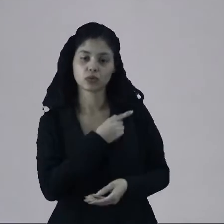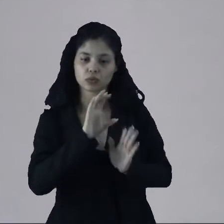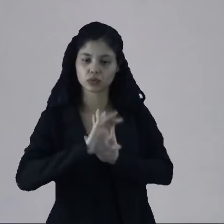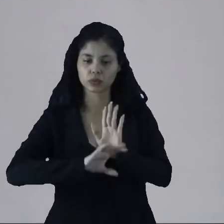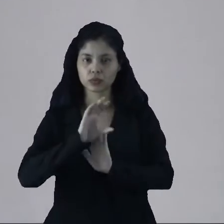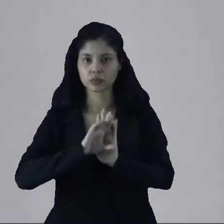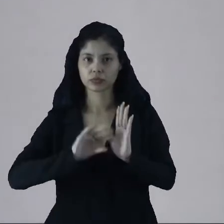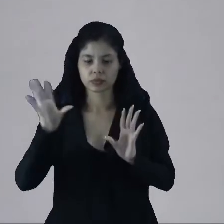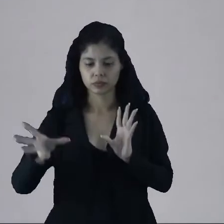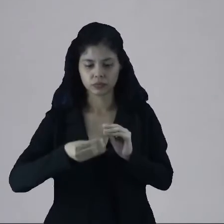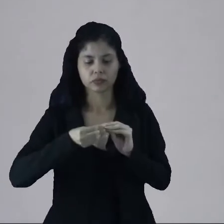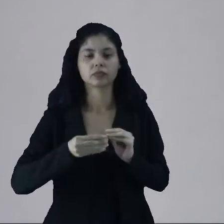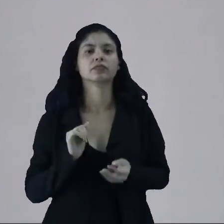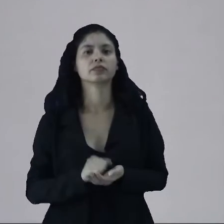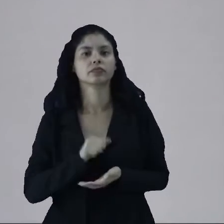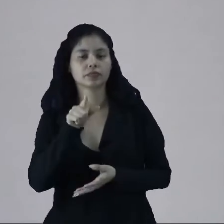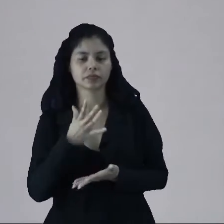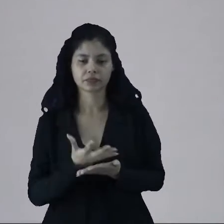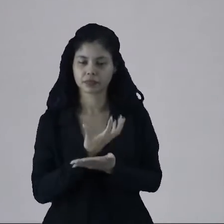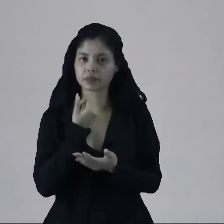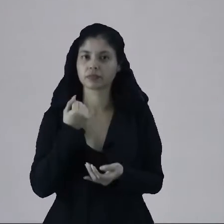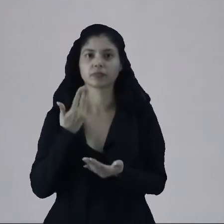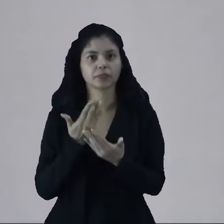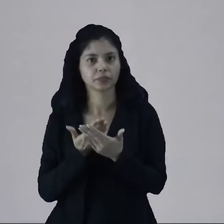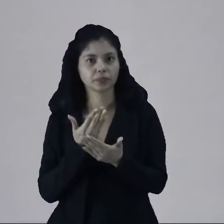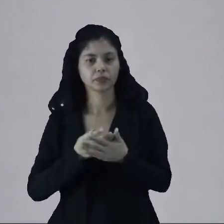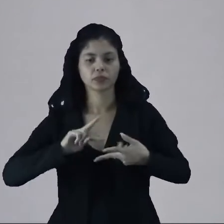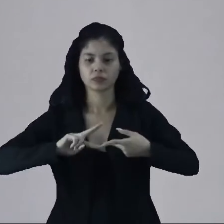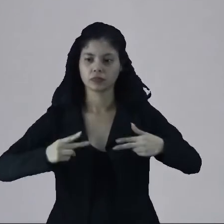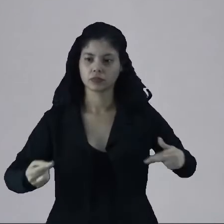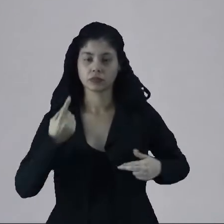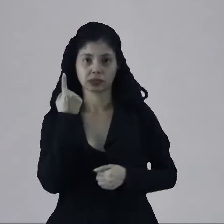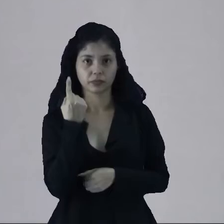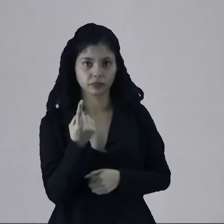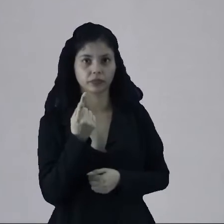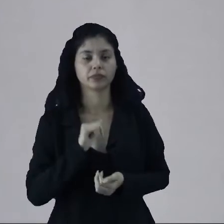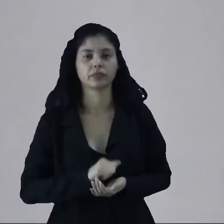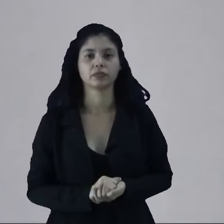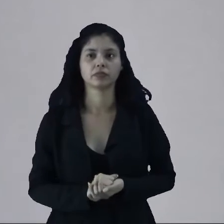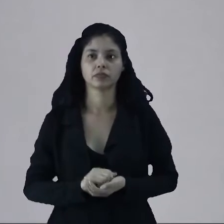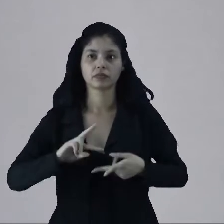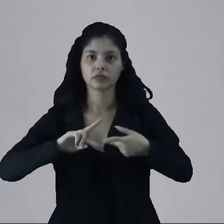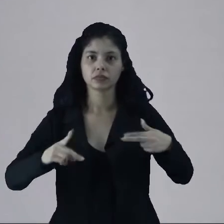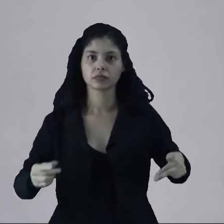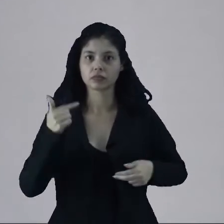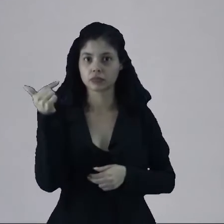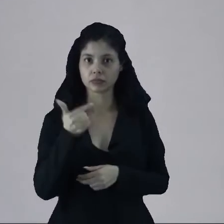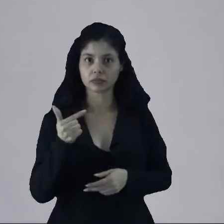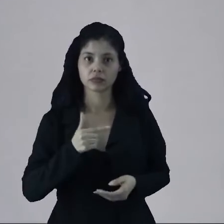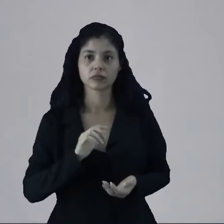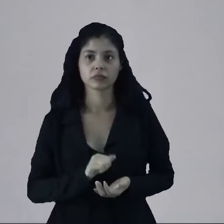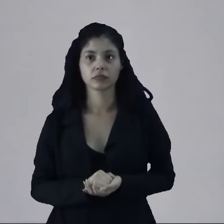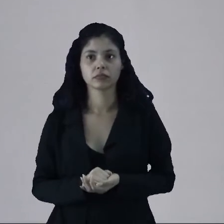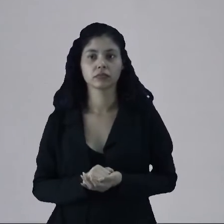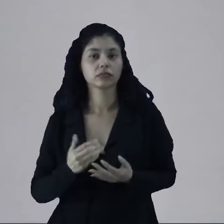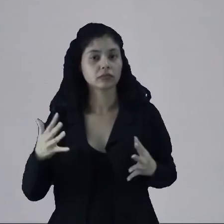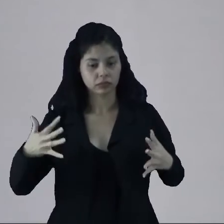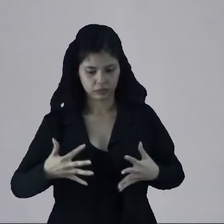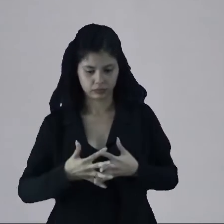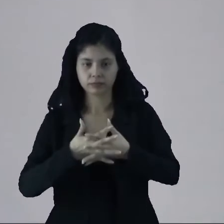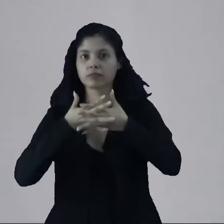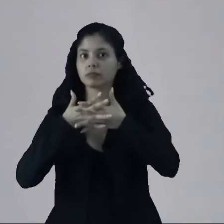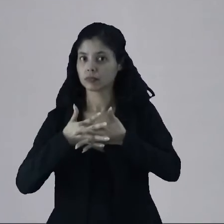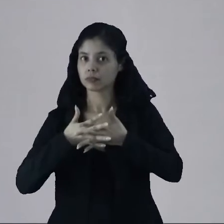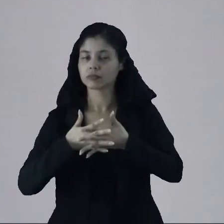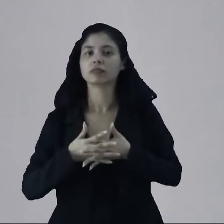conteúdos vão ser complementares. Então você vai pegar a aula de genética 1, vai pegar a aula de genética 2 e vai associar isso